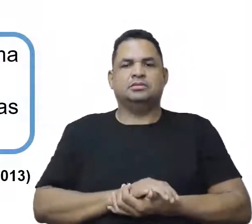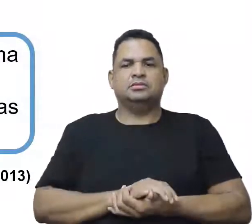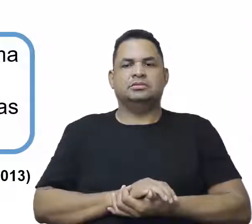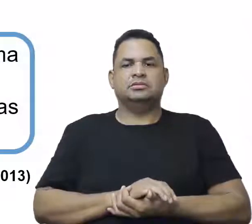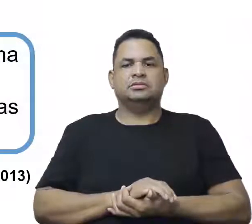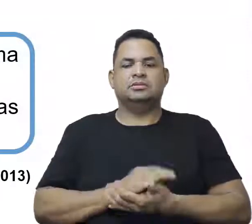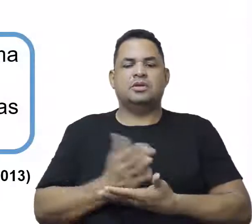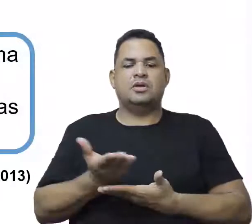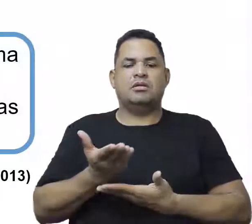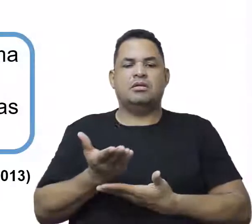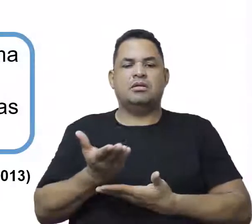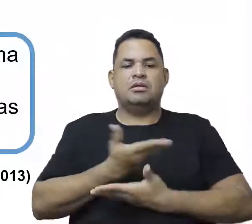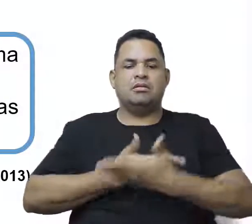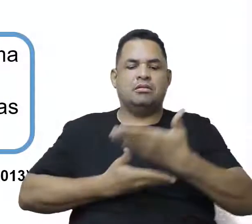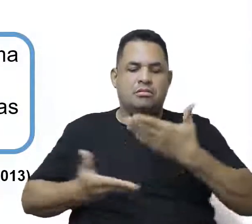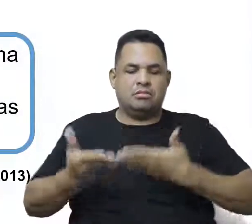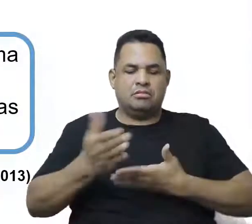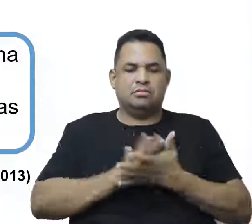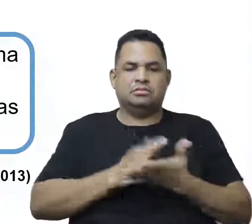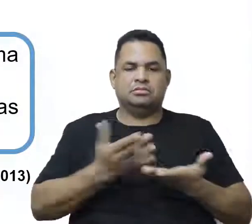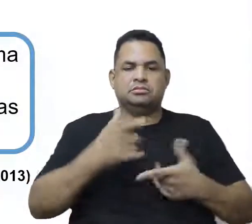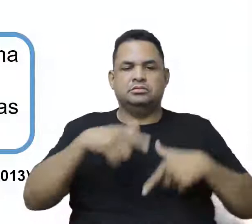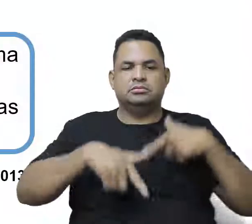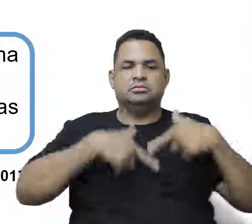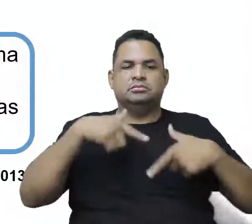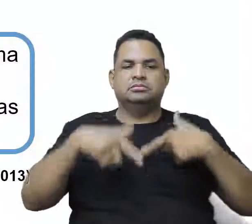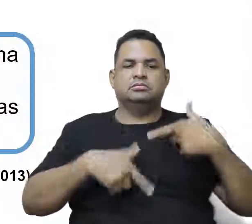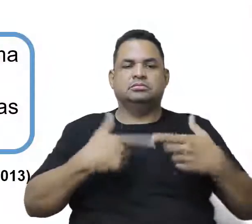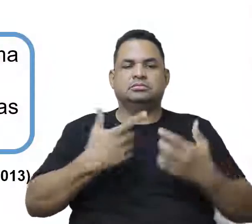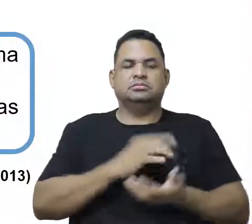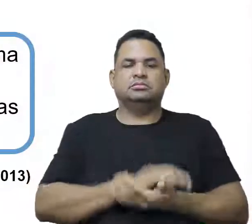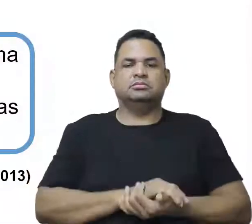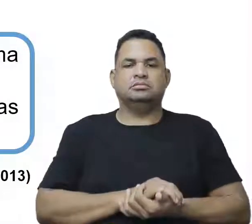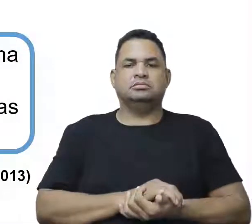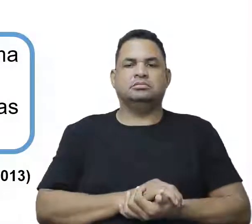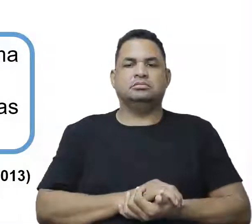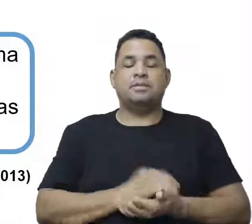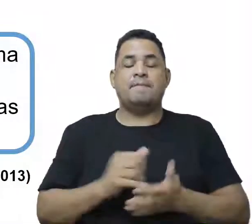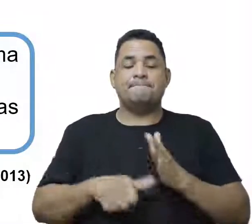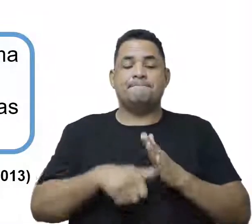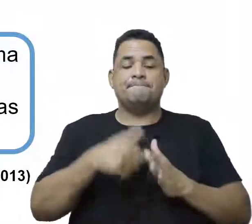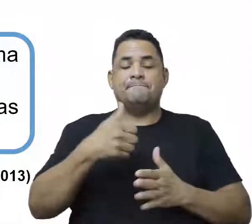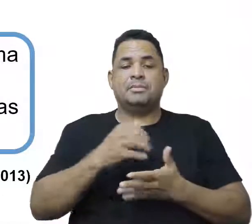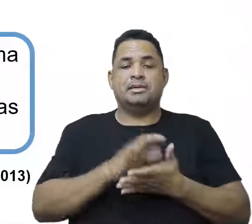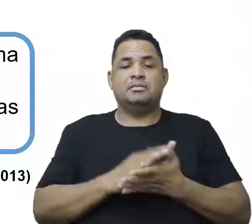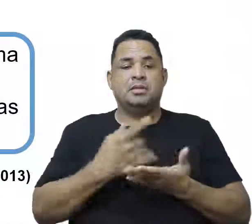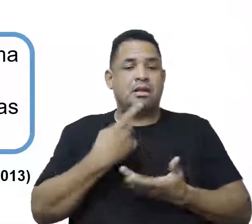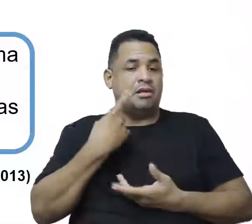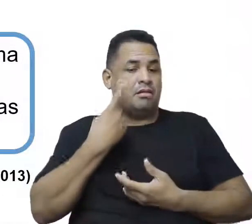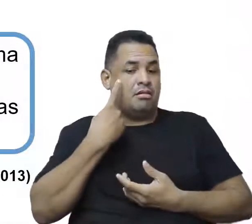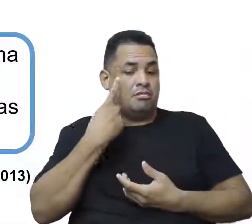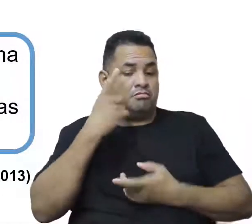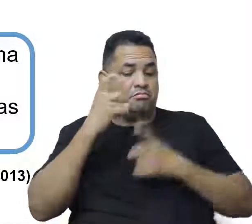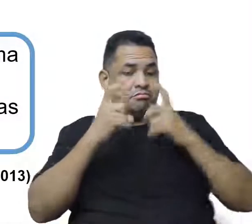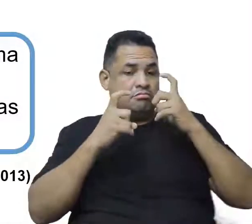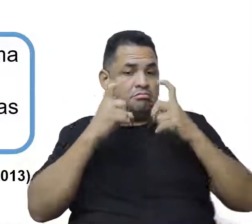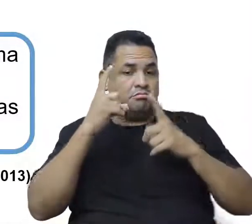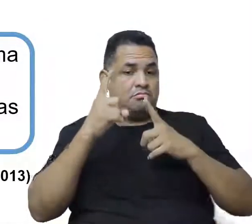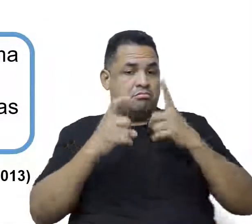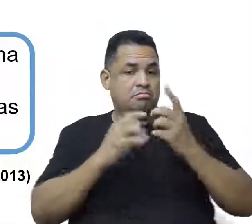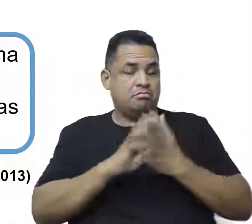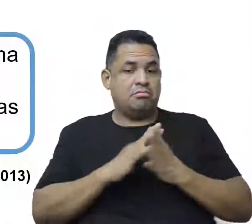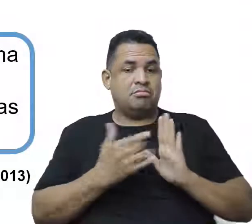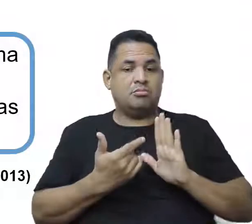importante na relação com esse emprego, com esse trabalho, né? Porque vai ser a primeira impressão que você tem ali, vai ser a